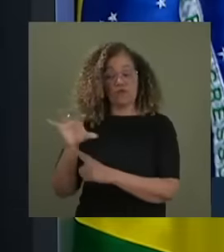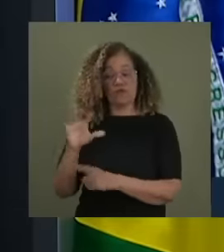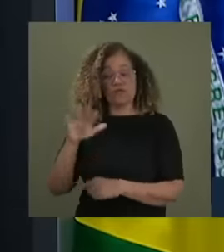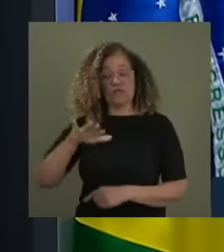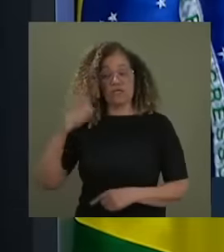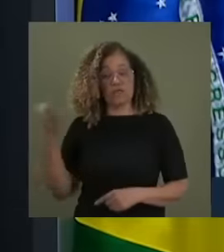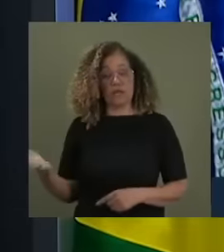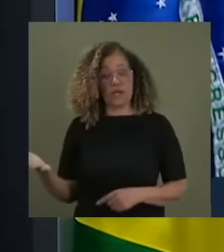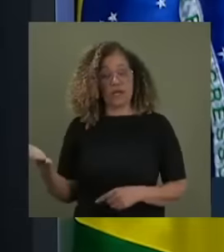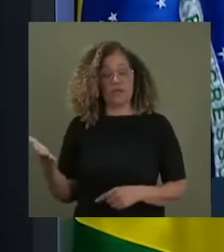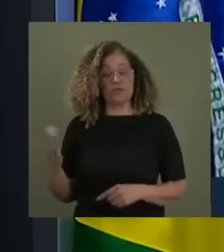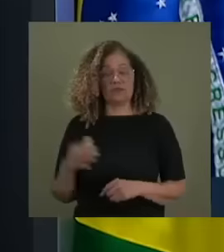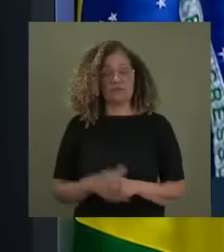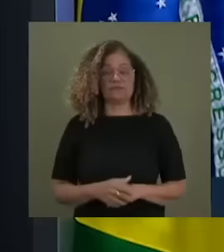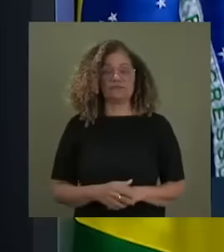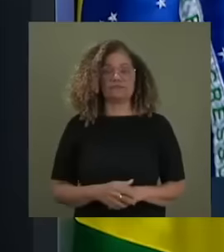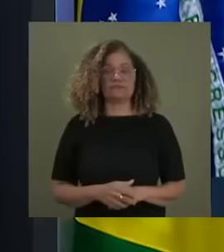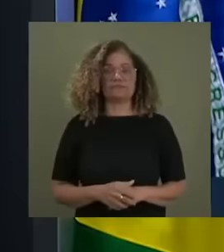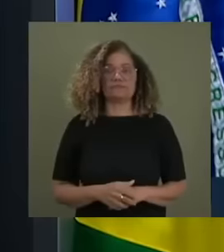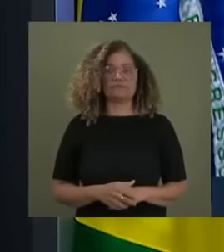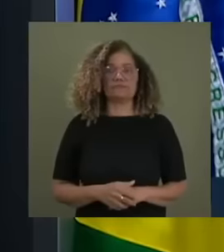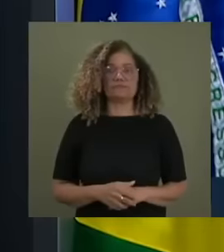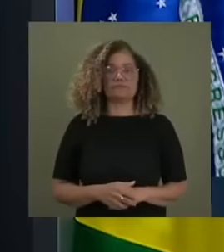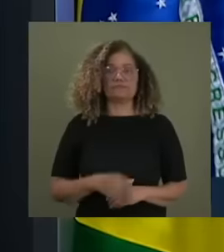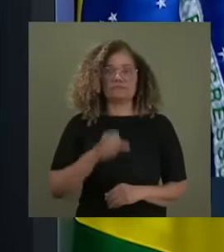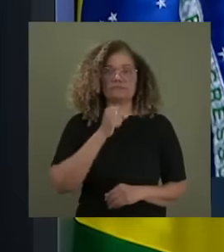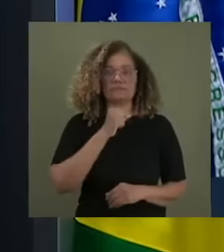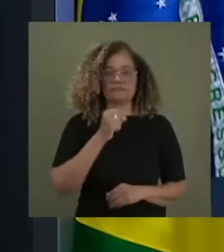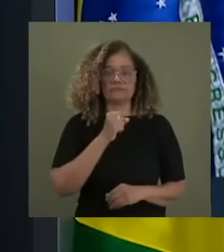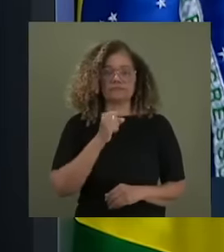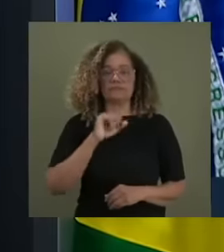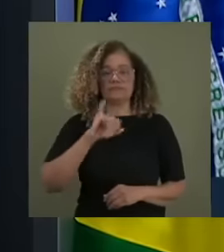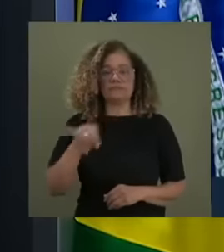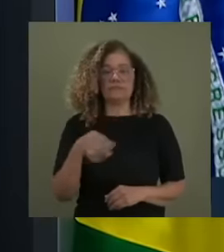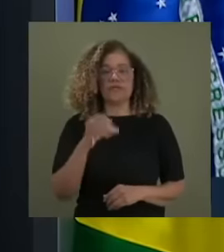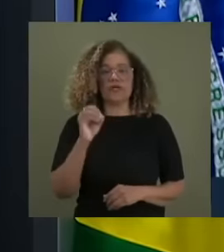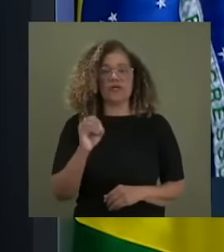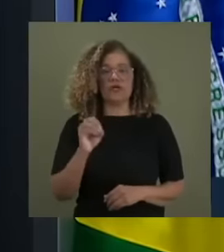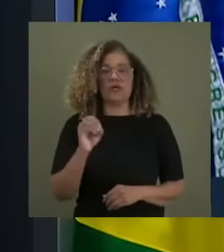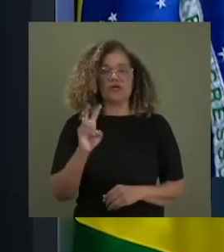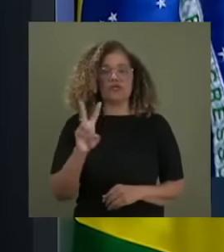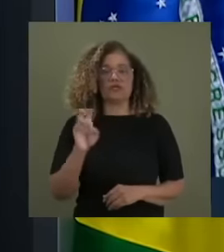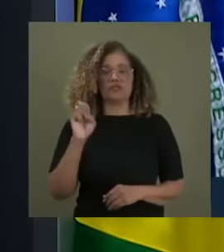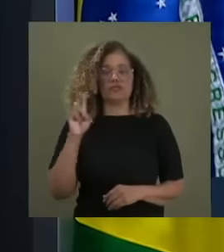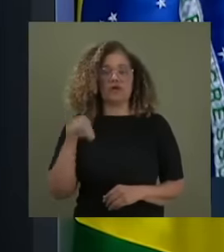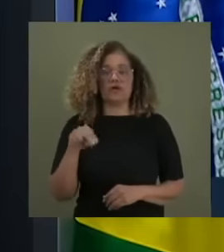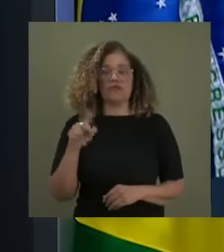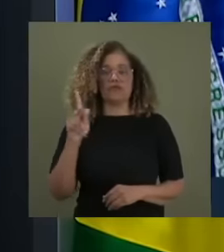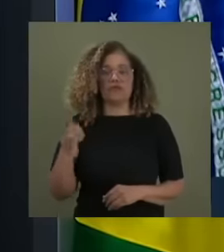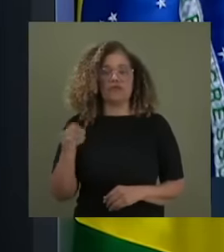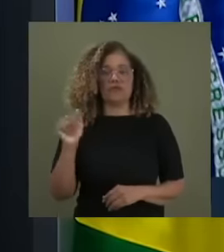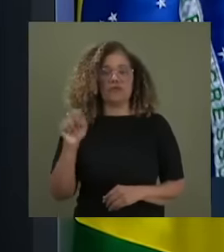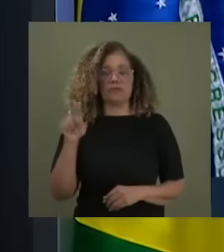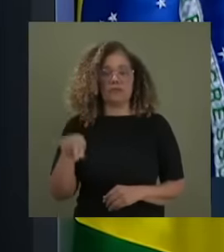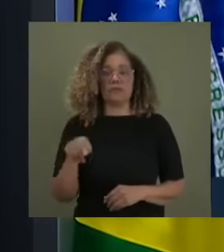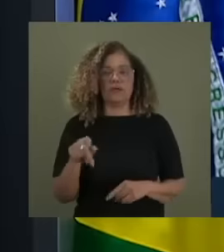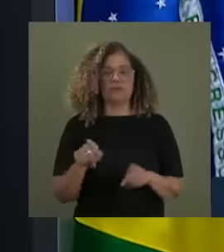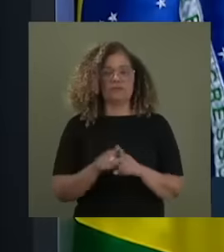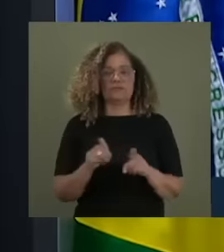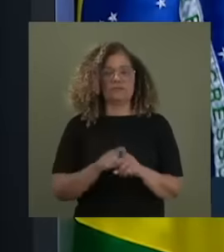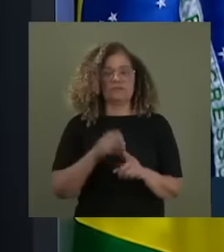a emissora jovem p PL Valério e a jornalista Pietra